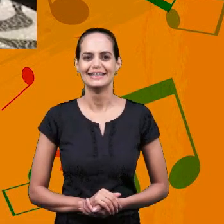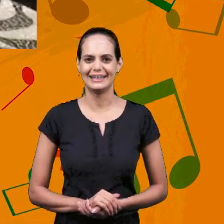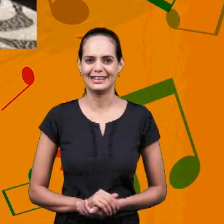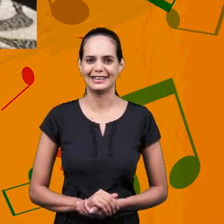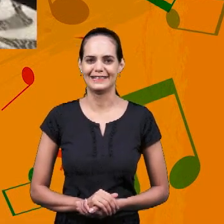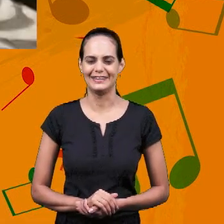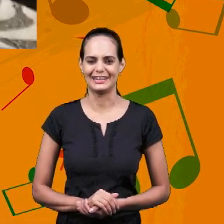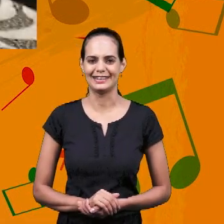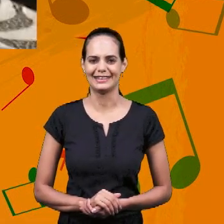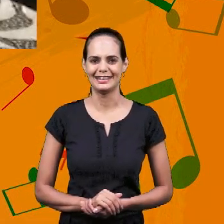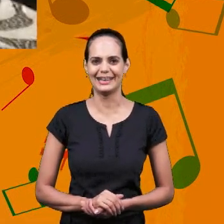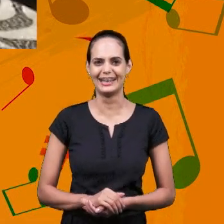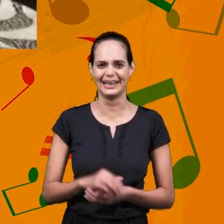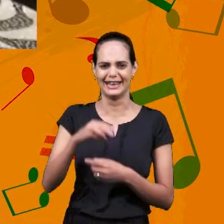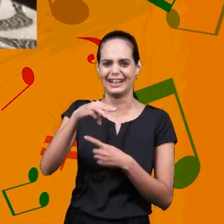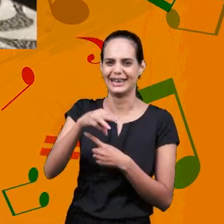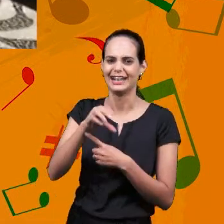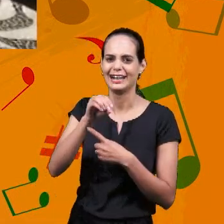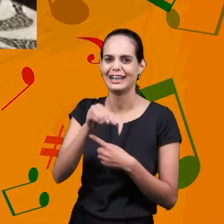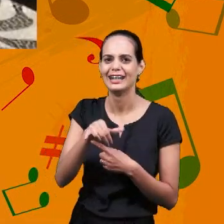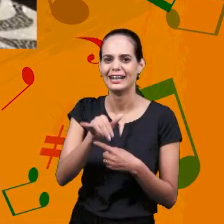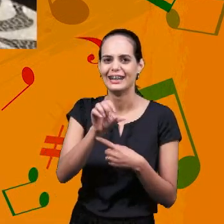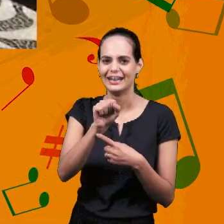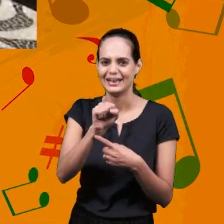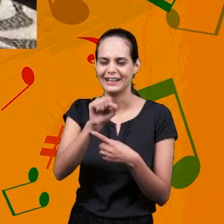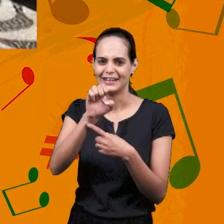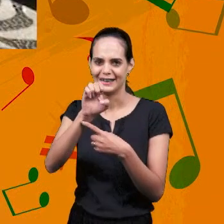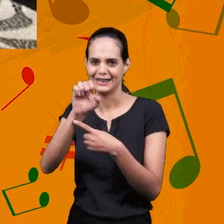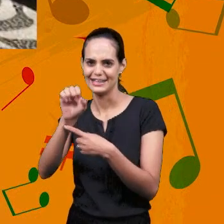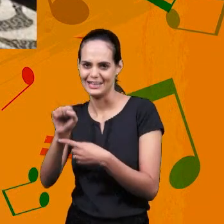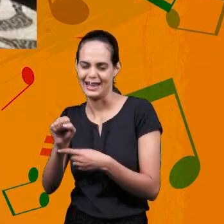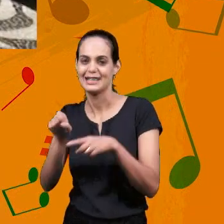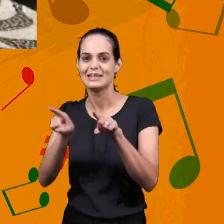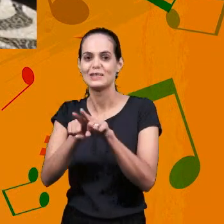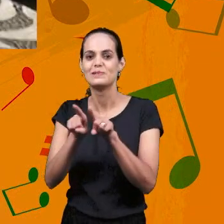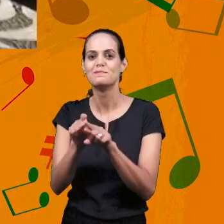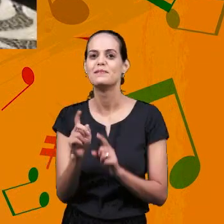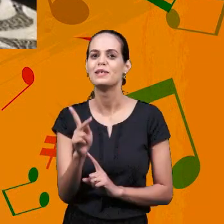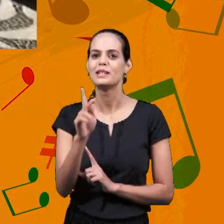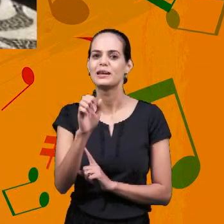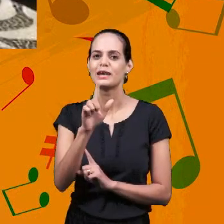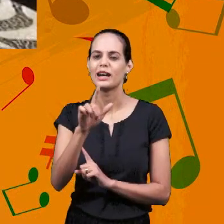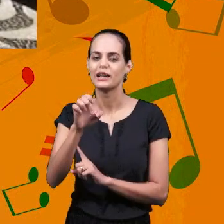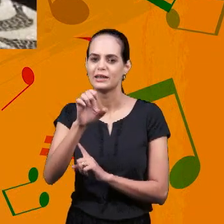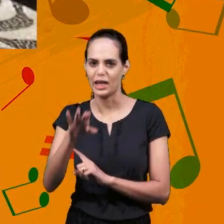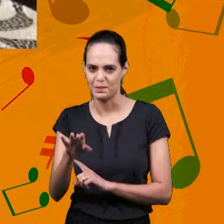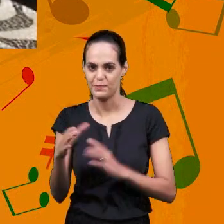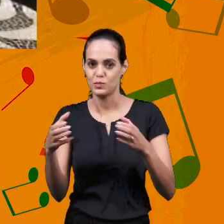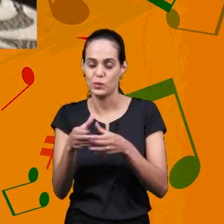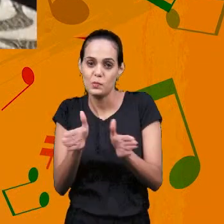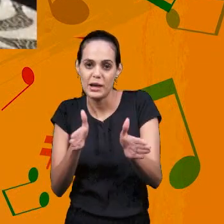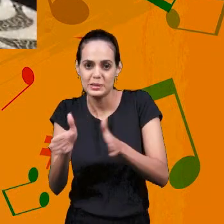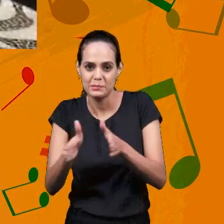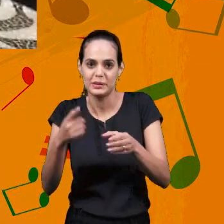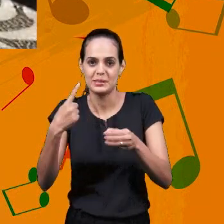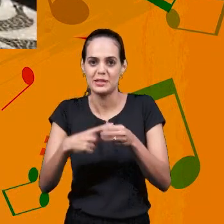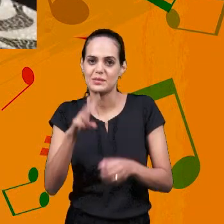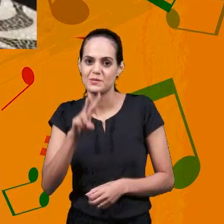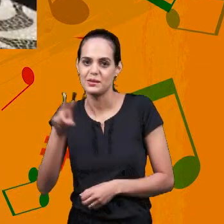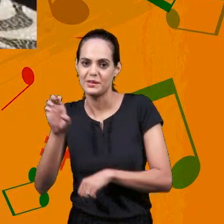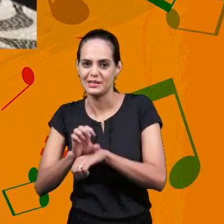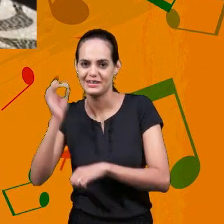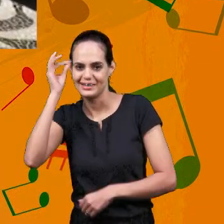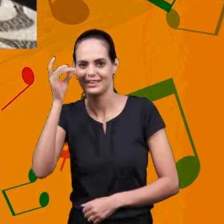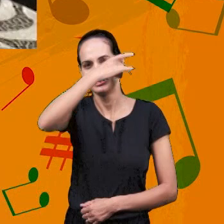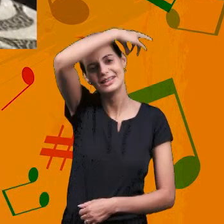Os irmãos Moisés e Caleb, do grupo de... Les frères Moïse et Caleb do grupo d'accessibilité de Vila Velha,